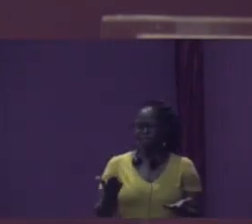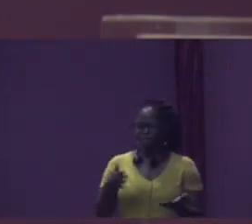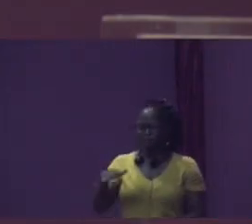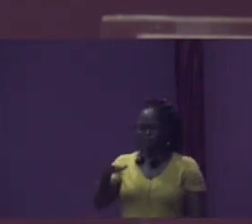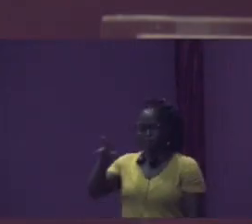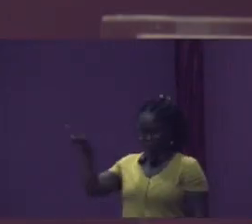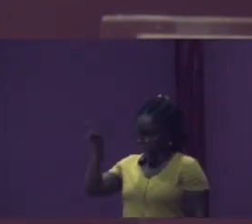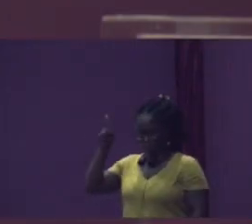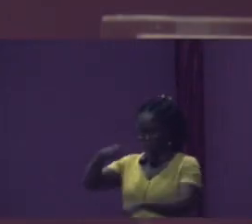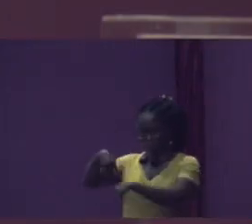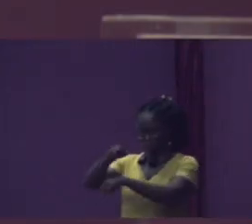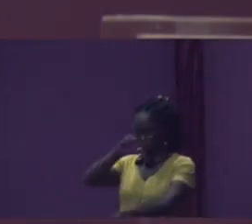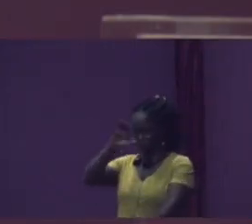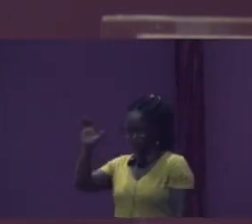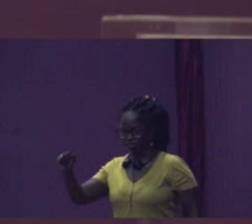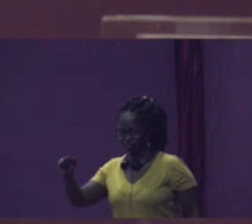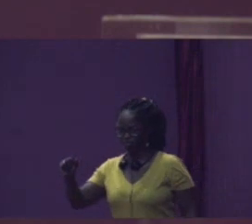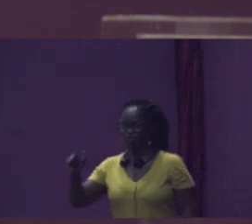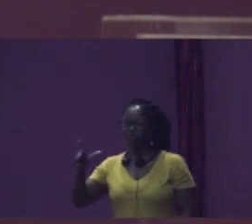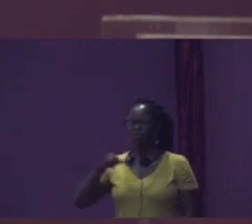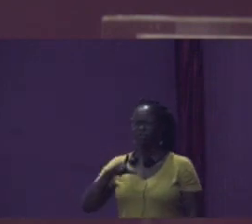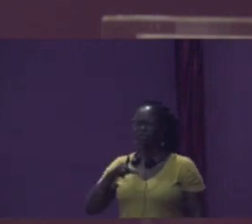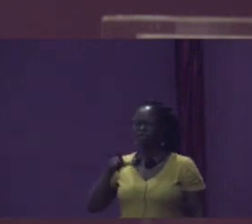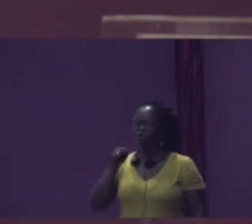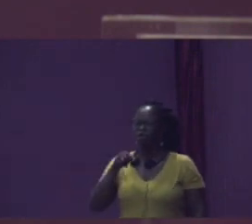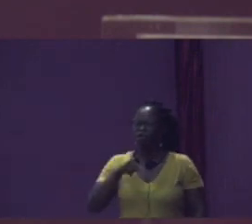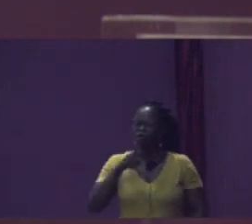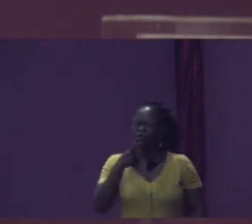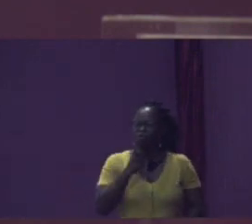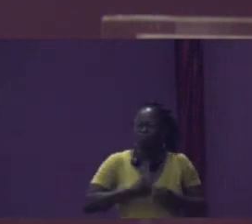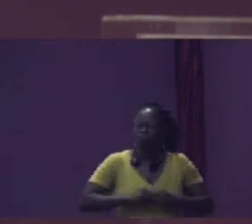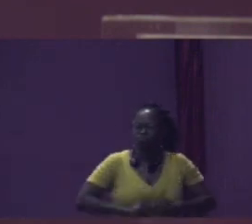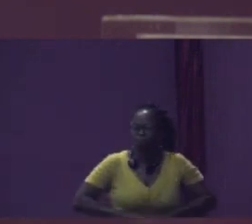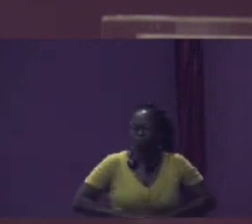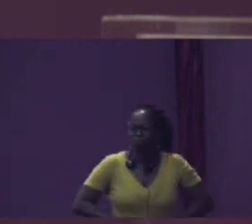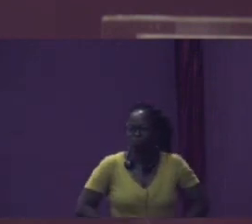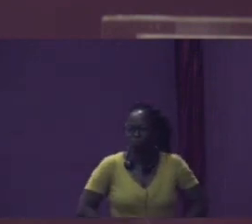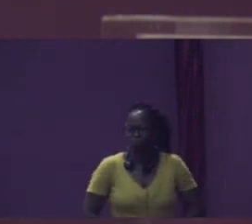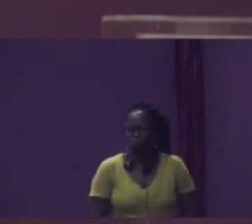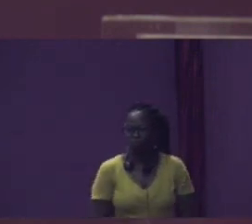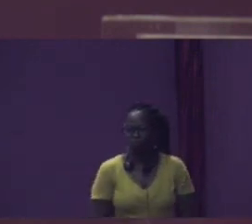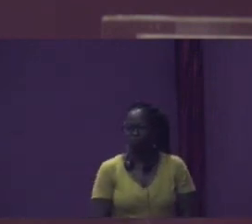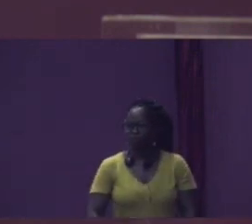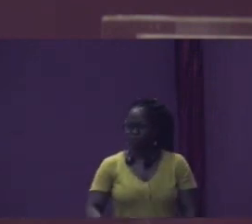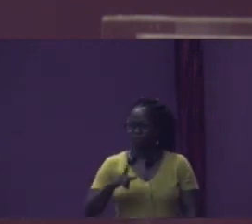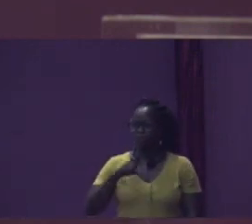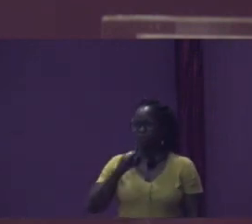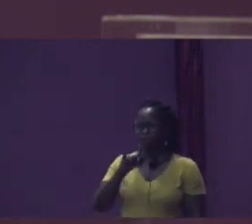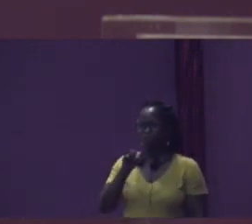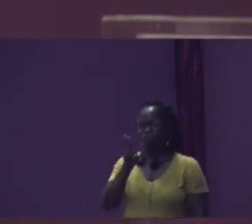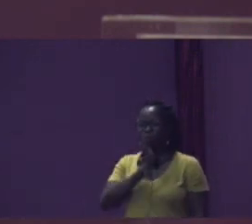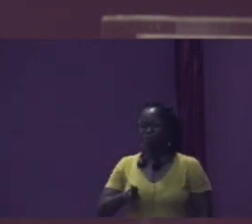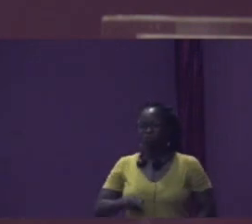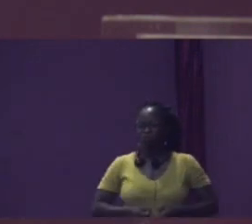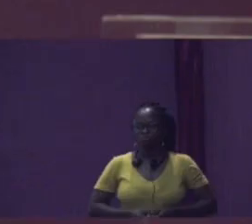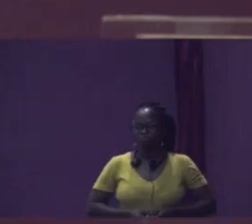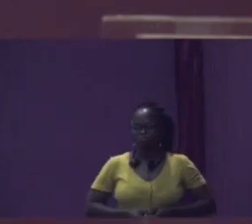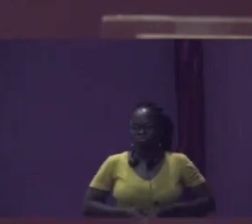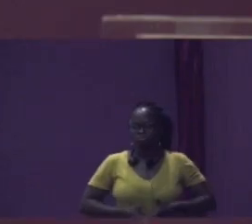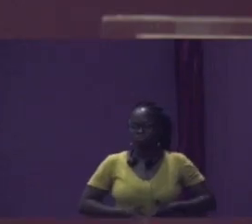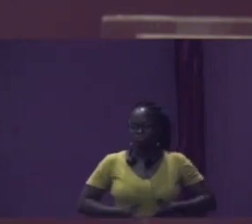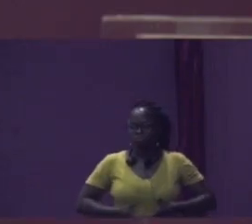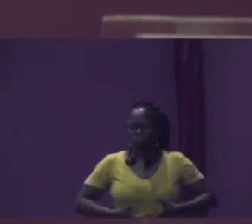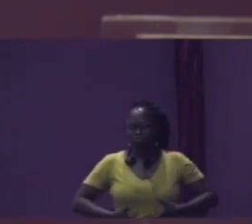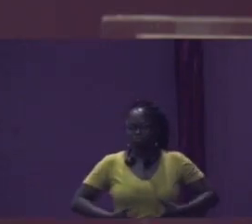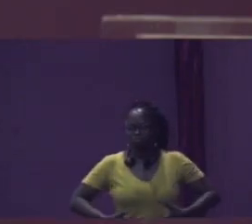na África, estava levando a uma epidemia de hemorragia. Porque se você usa ocitocina durante o trabalho de